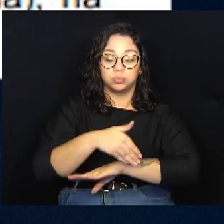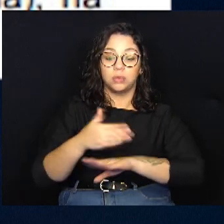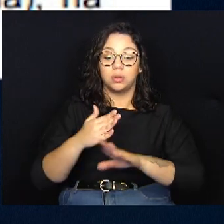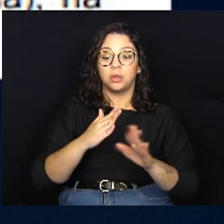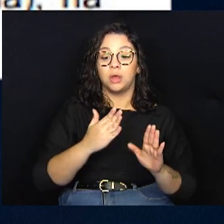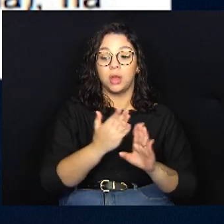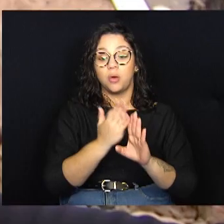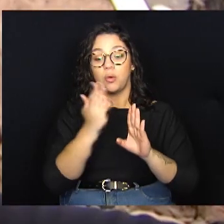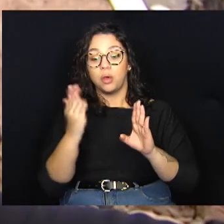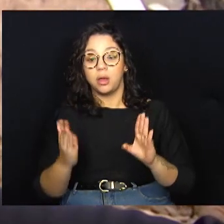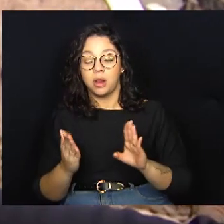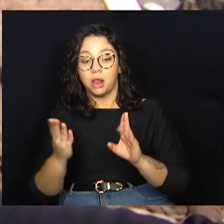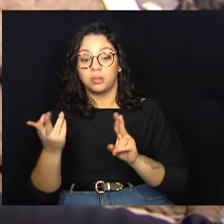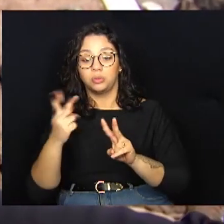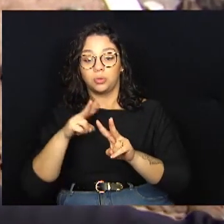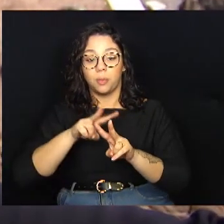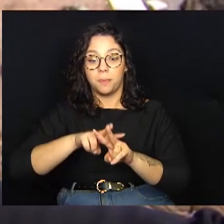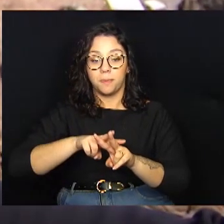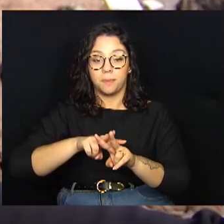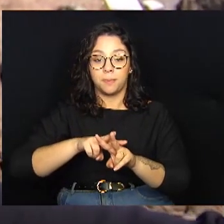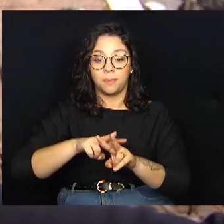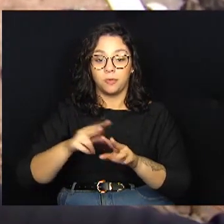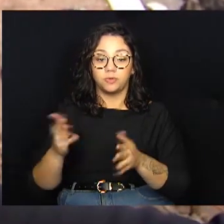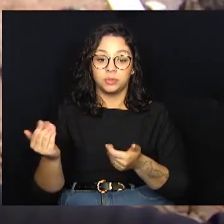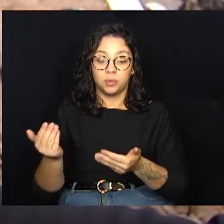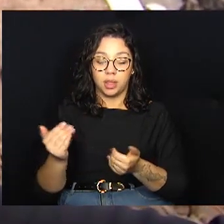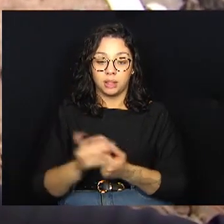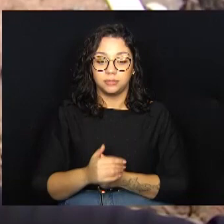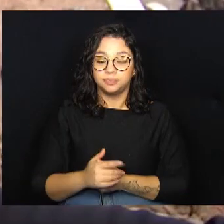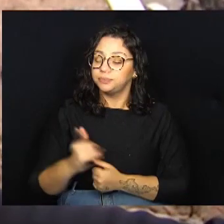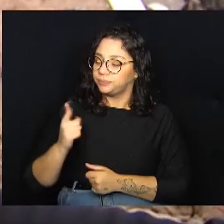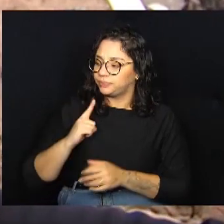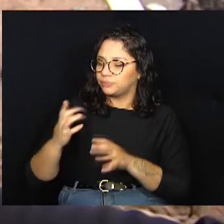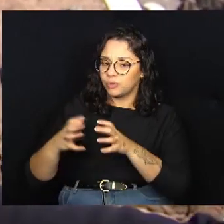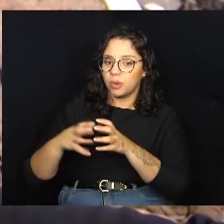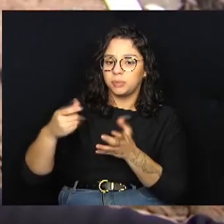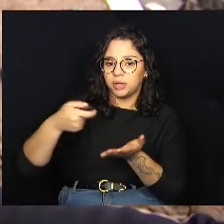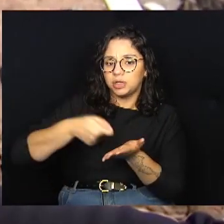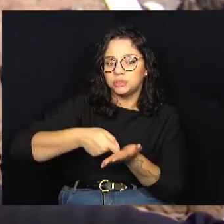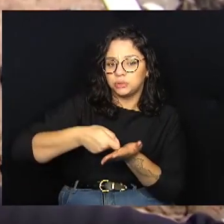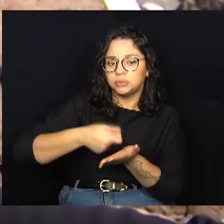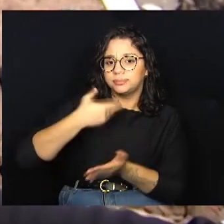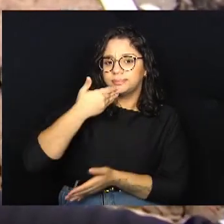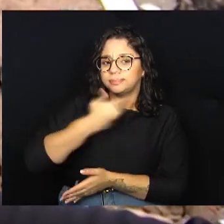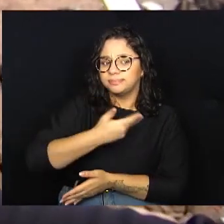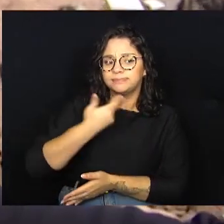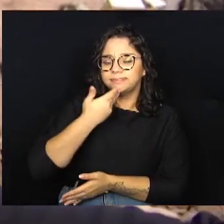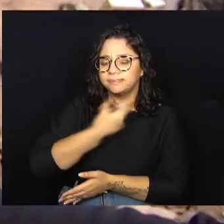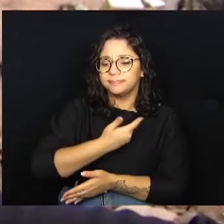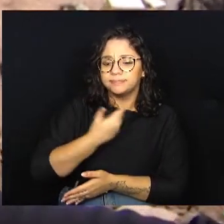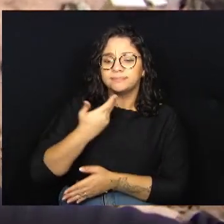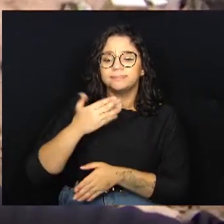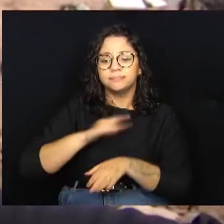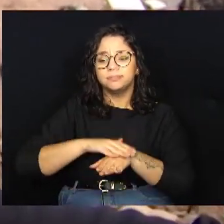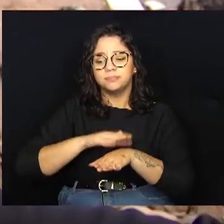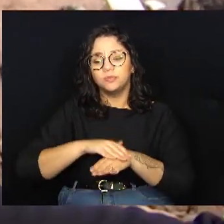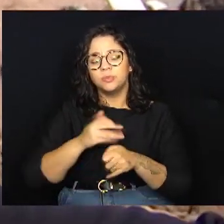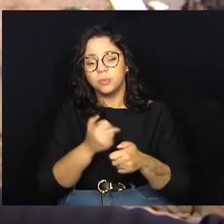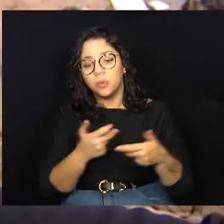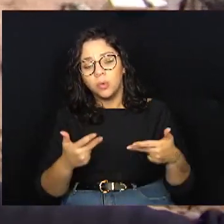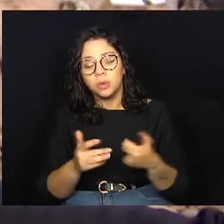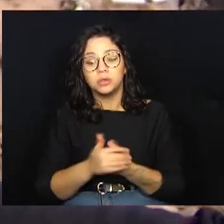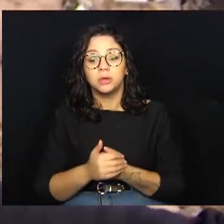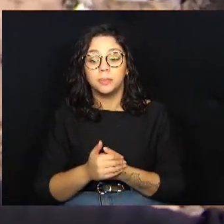Fundação Casa Jequitibá. E a comunidade nos cobrou muito que fizesse alguma ação para